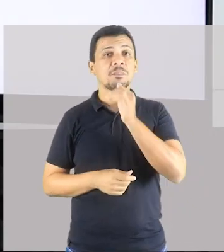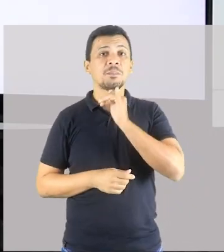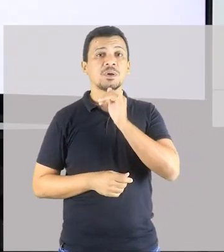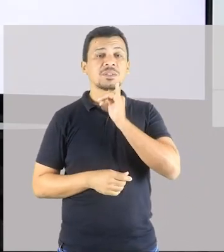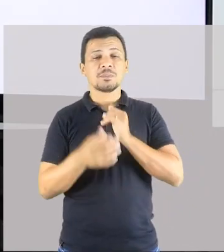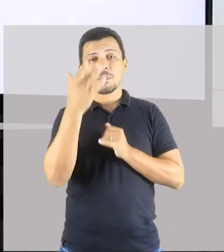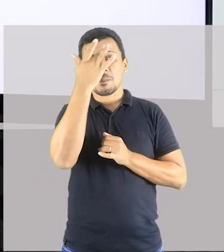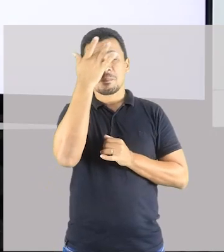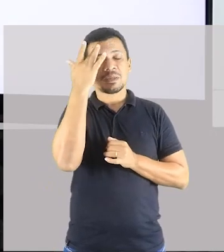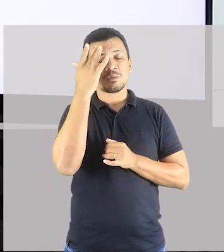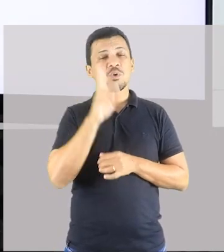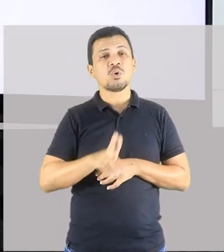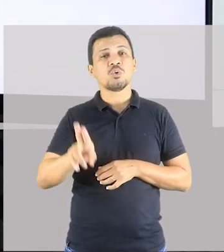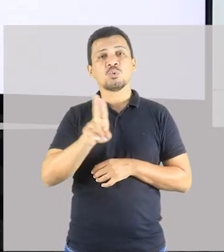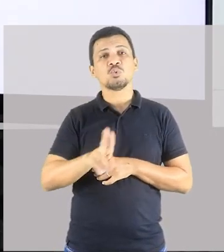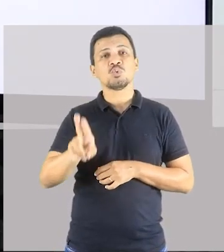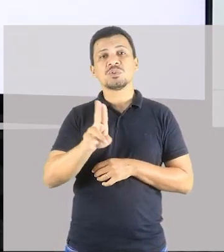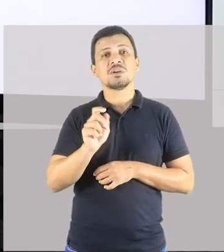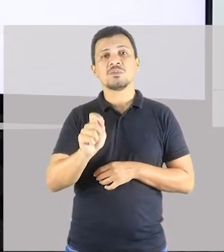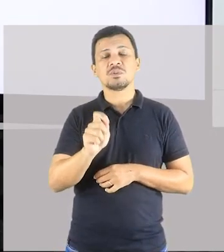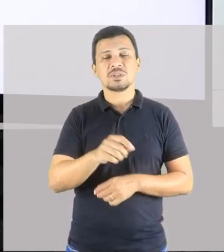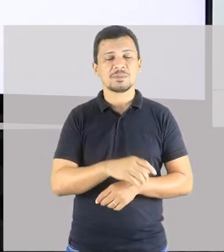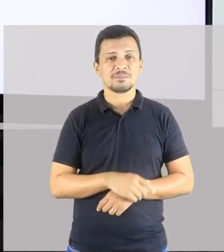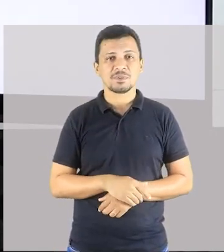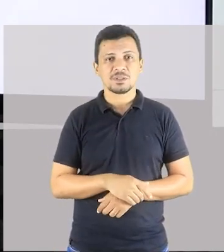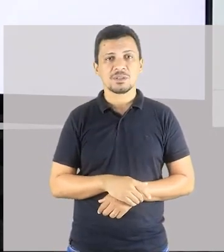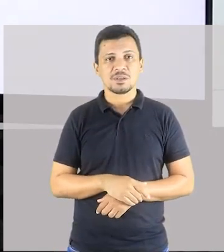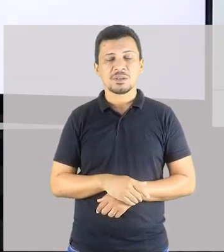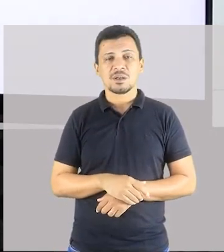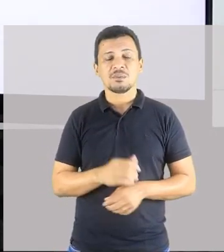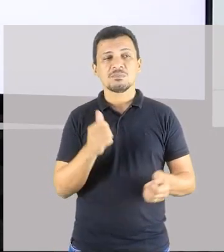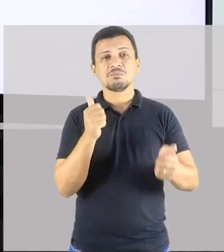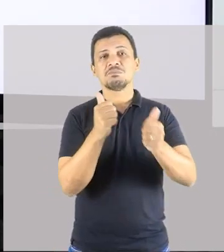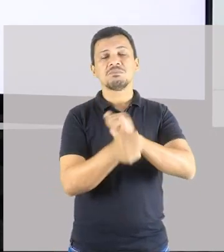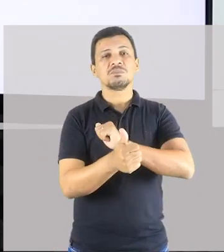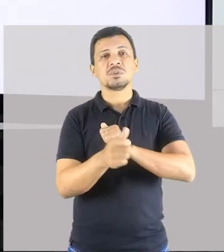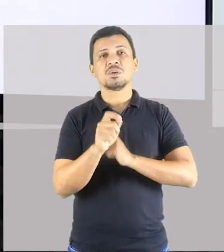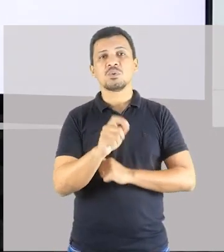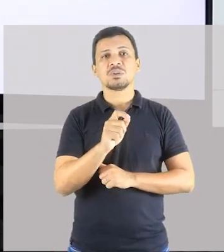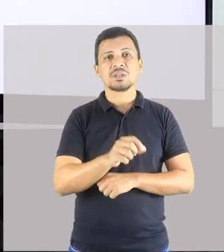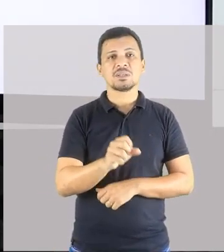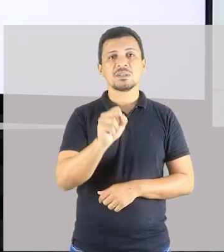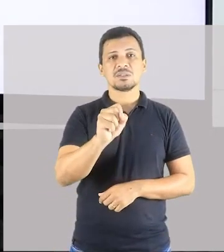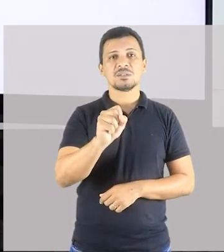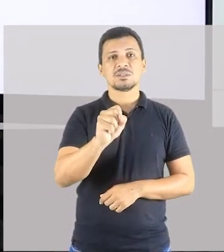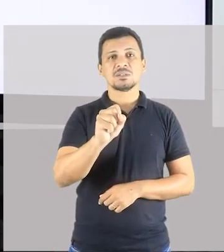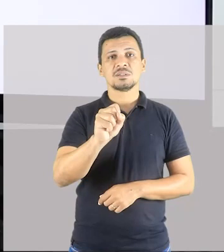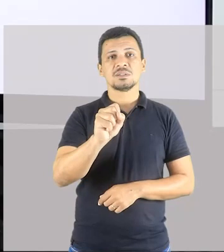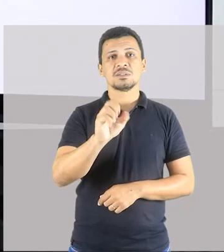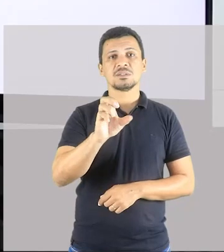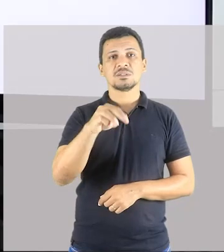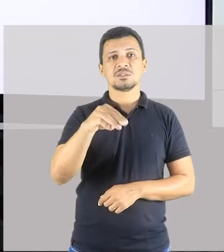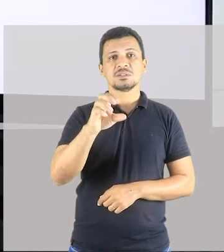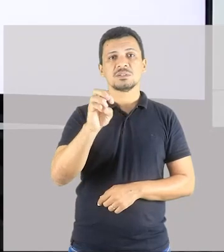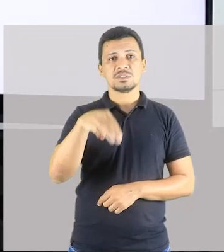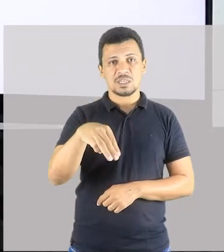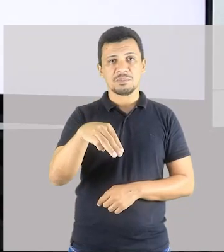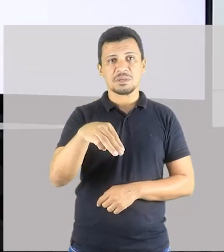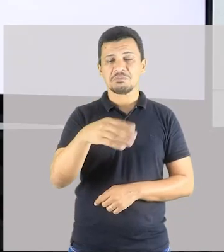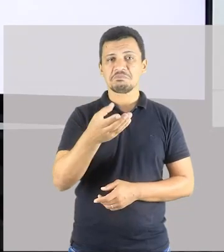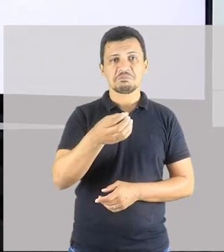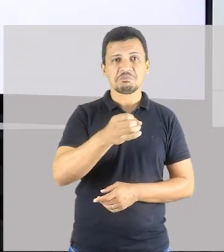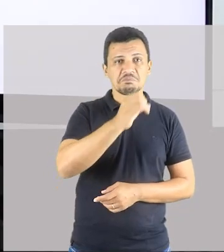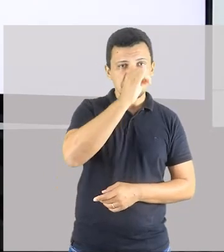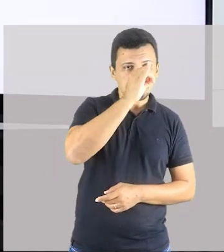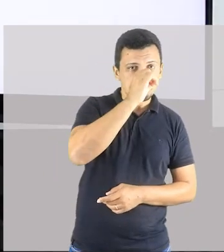atletas que eles tomavam o sêmen de animais como o boi, como o porco,